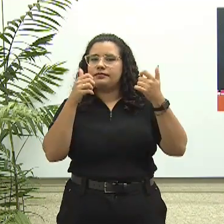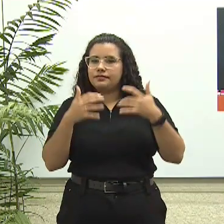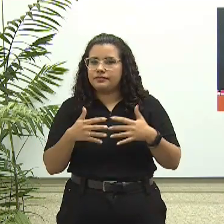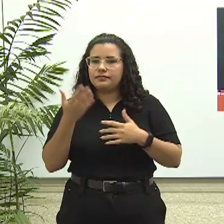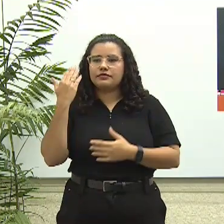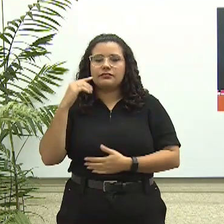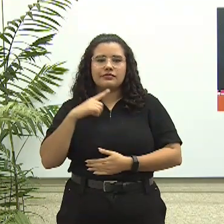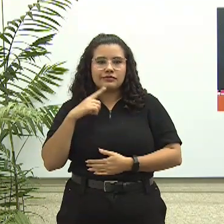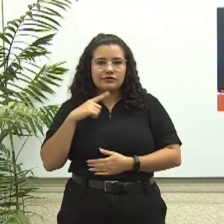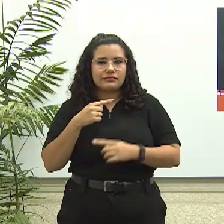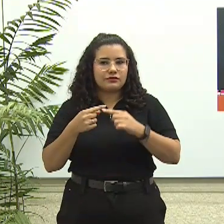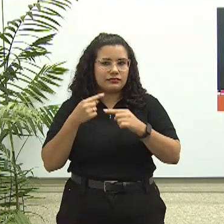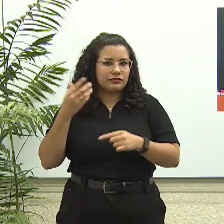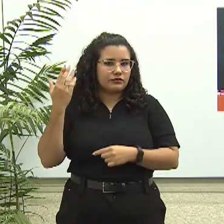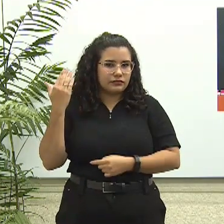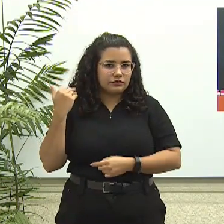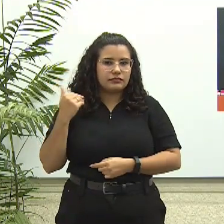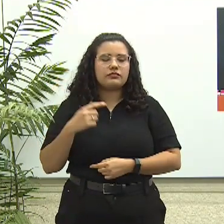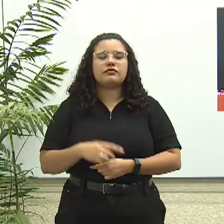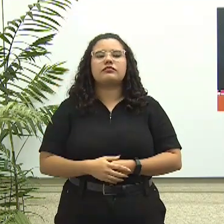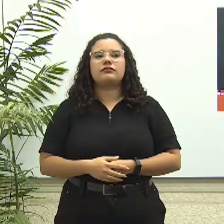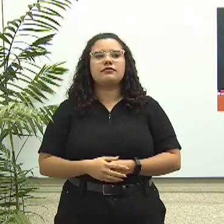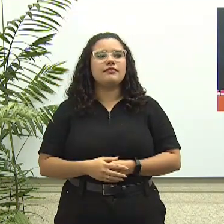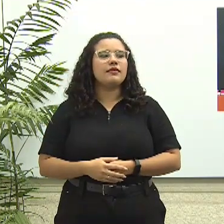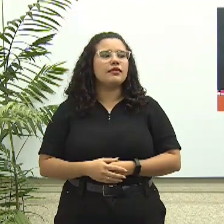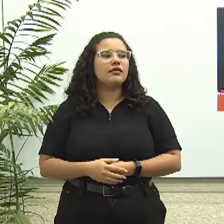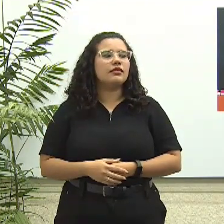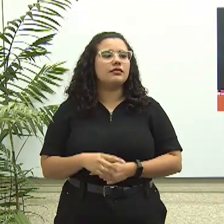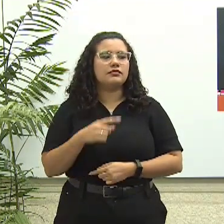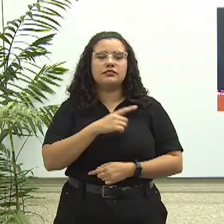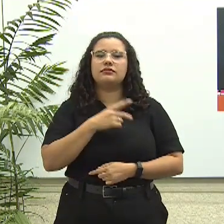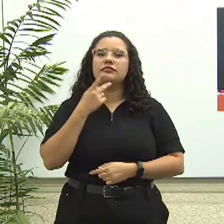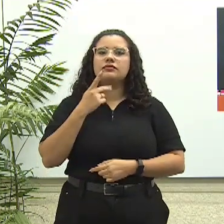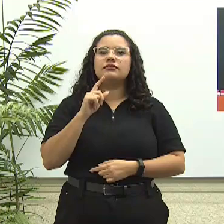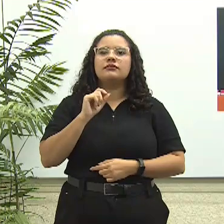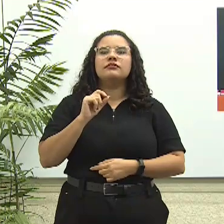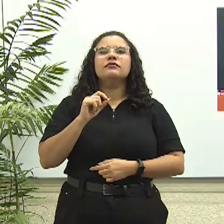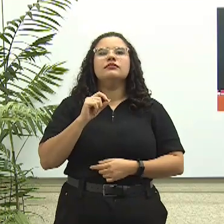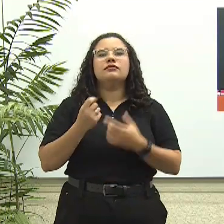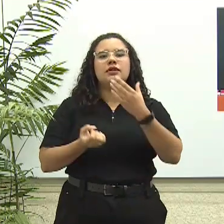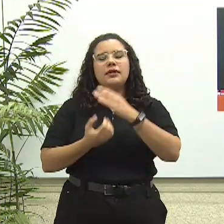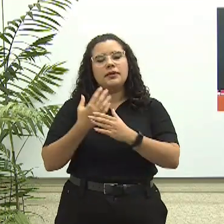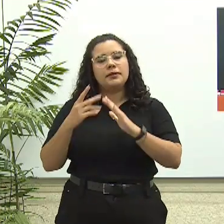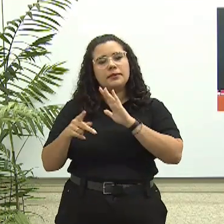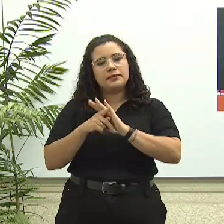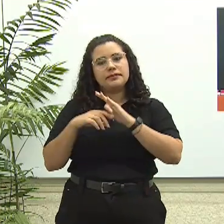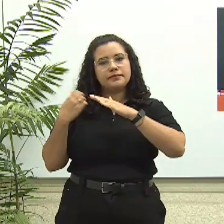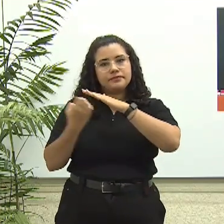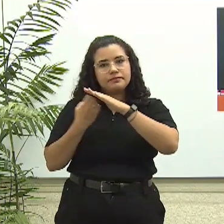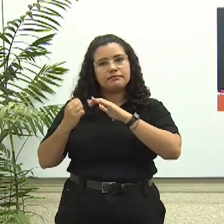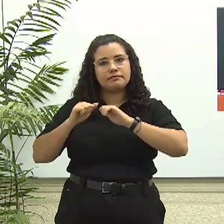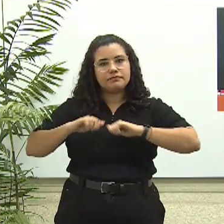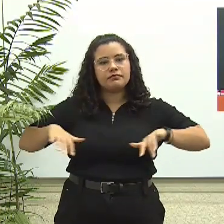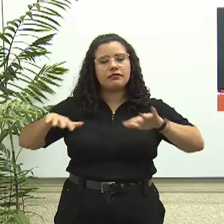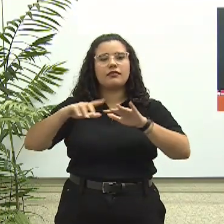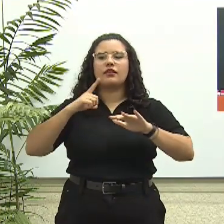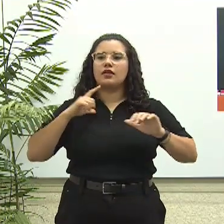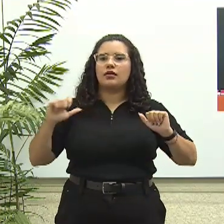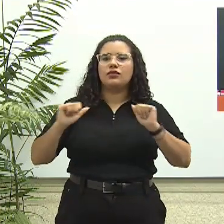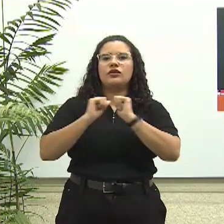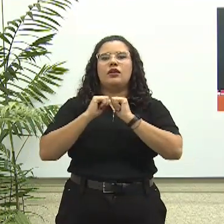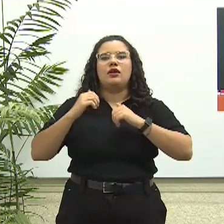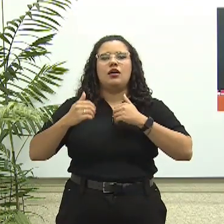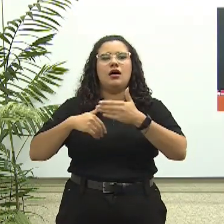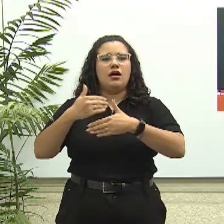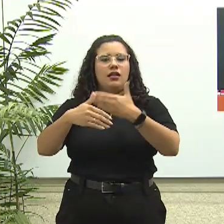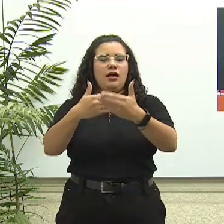né semana passada é ele fala que a indústria da desinformação caminha com esse colonialismo ela faz